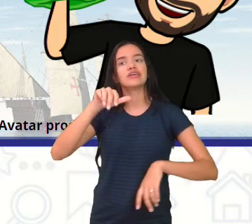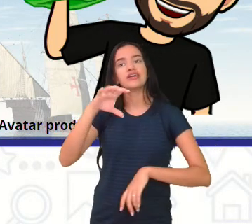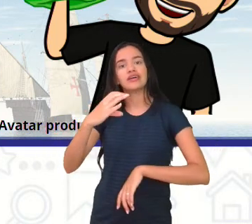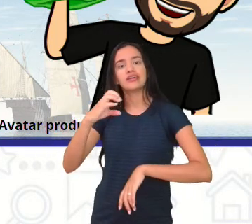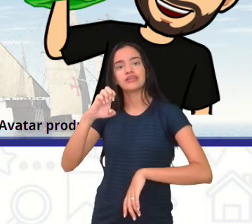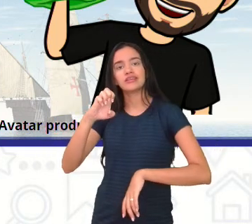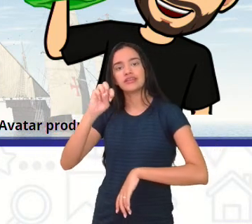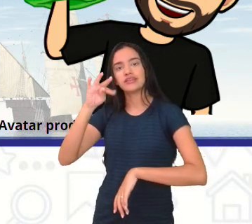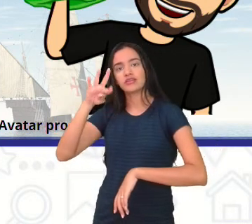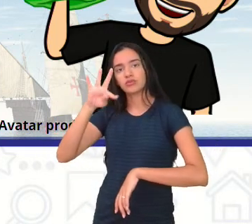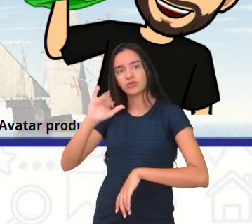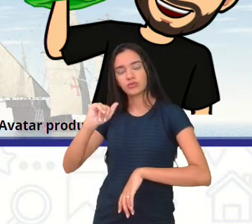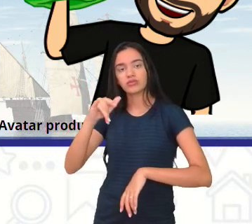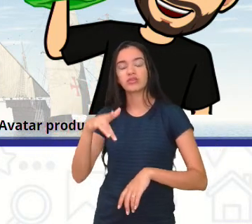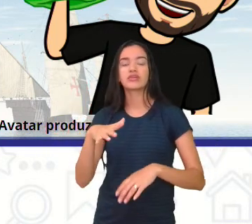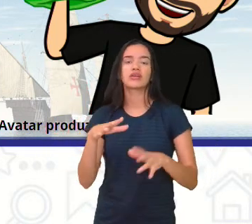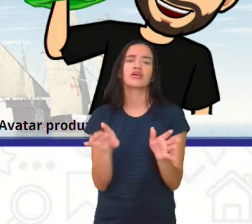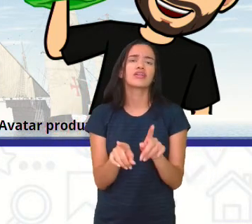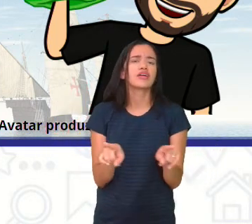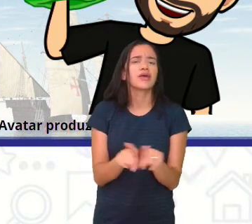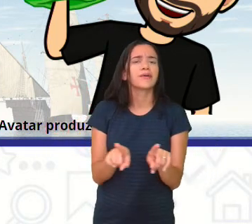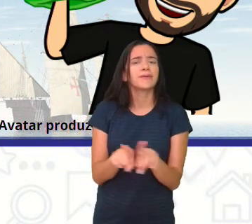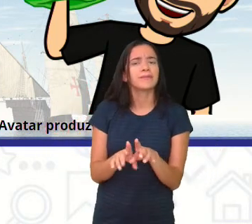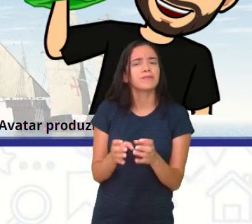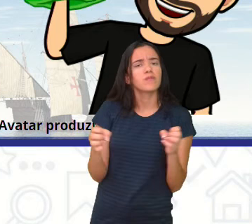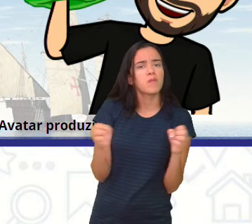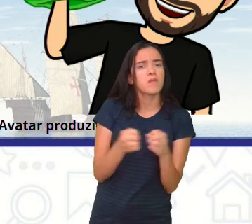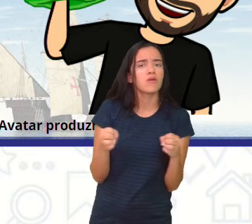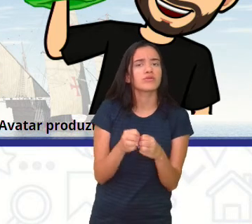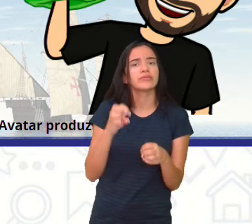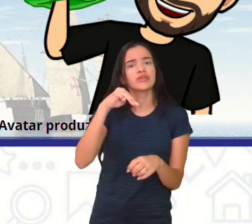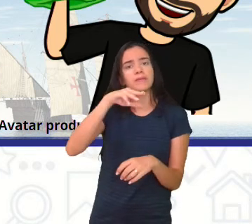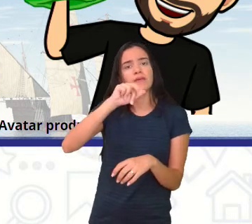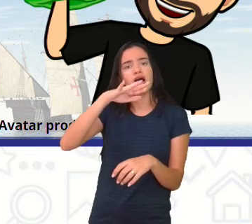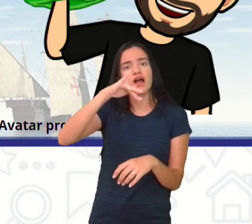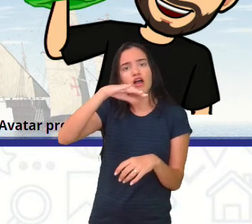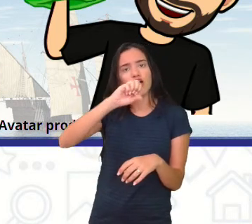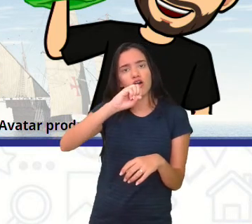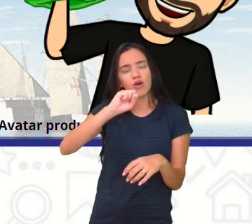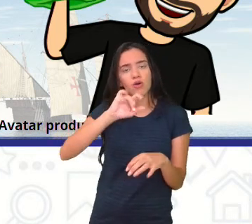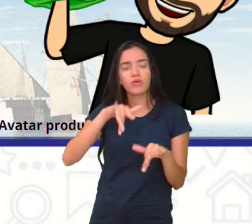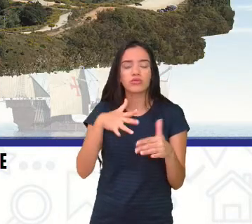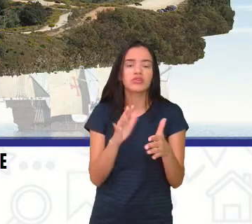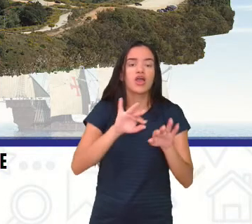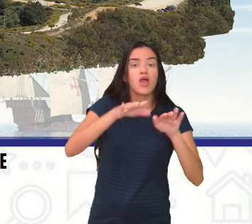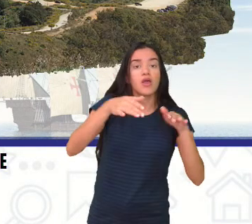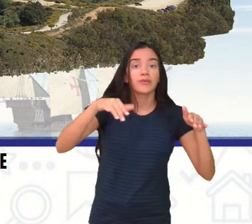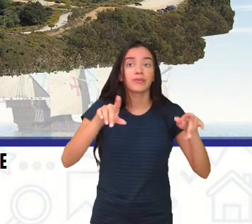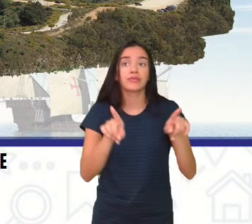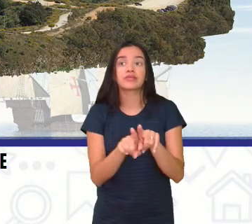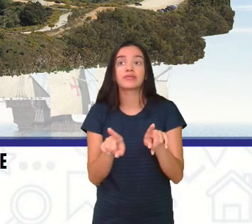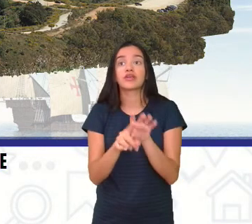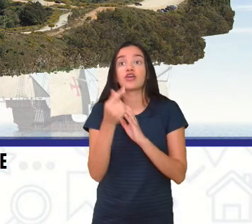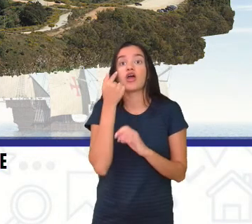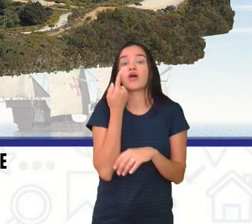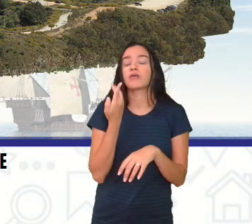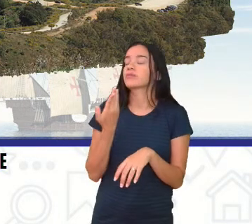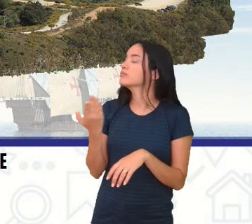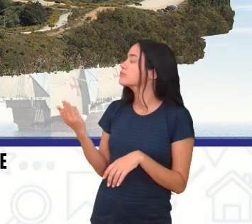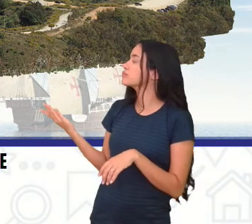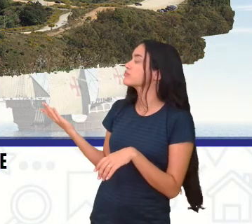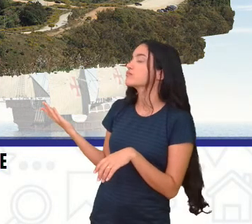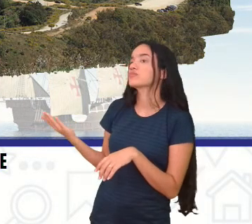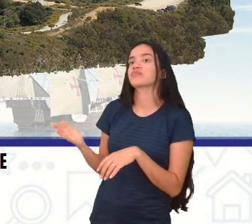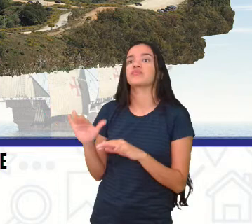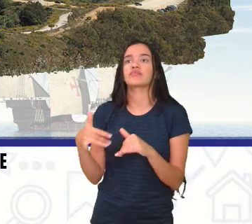faz fronteira ali com Marrocos, ficando ao longo da fronteira ali, ó, entre o Mar Mediterrâneo e o Oceano Atlântico. Aqui, ó, a